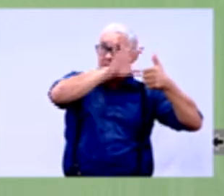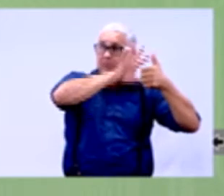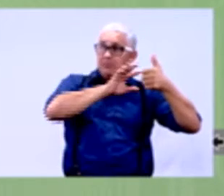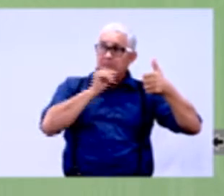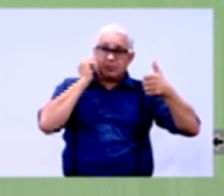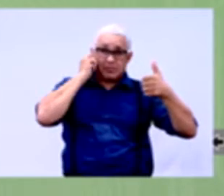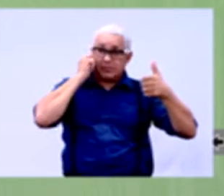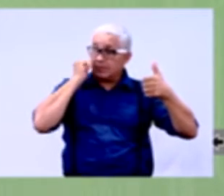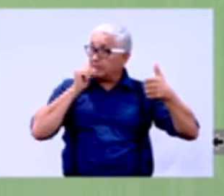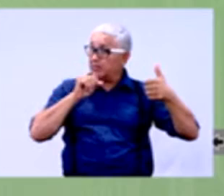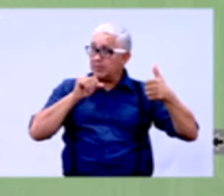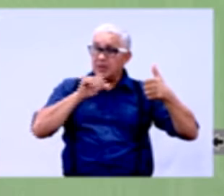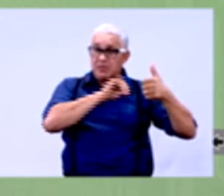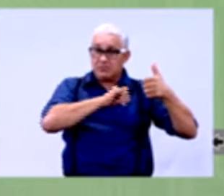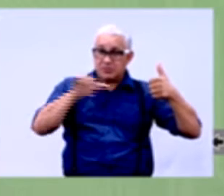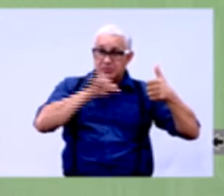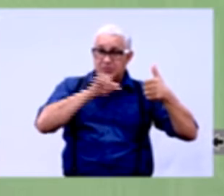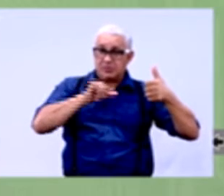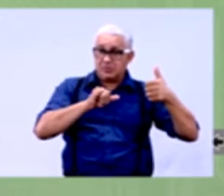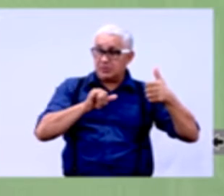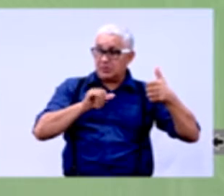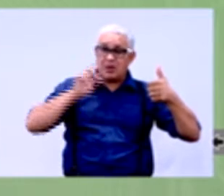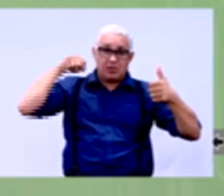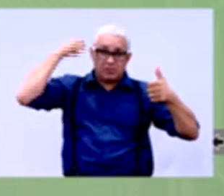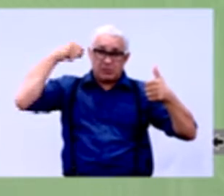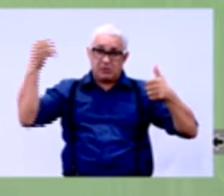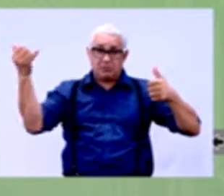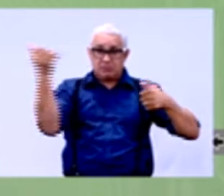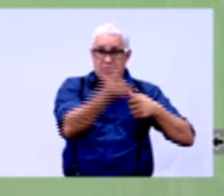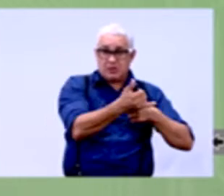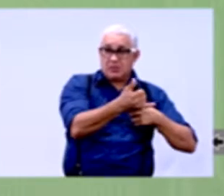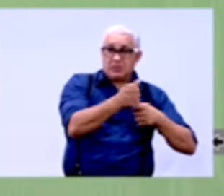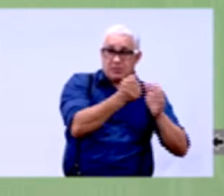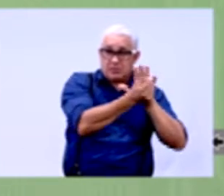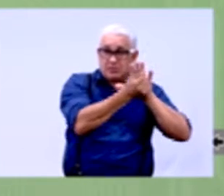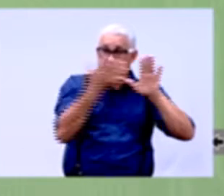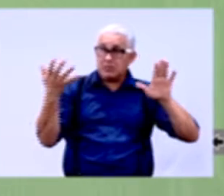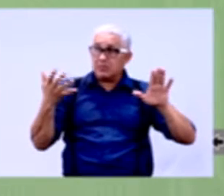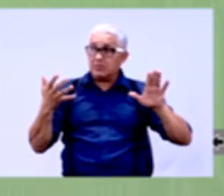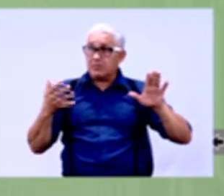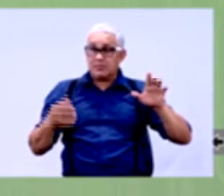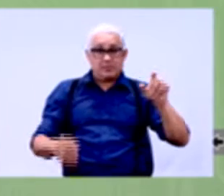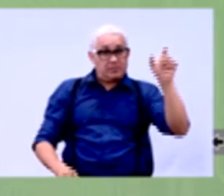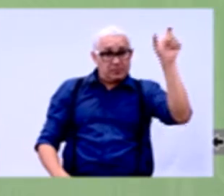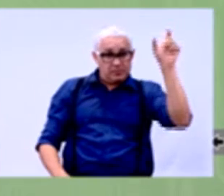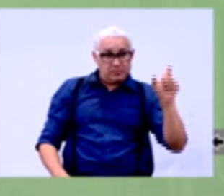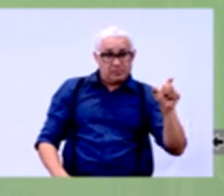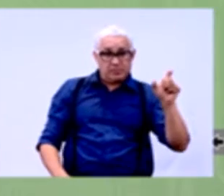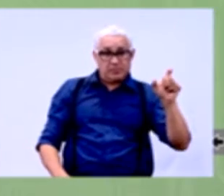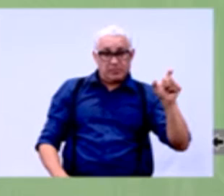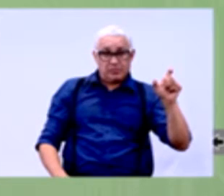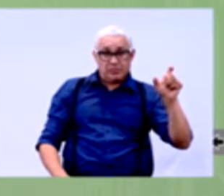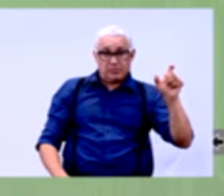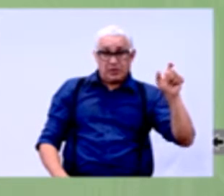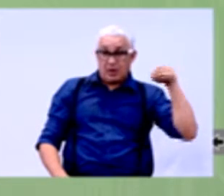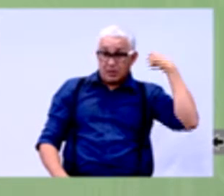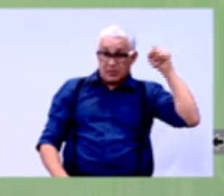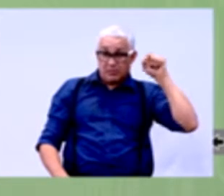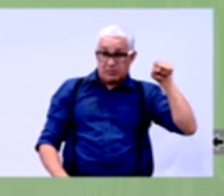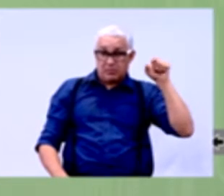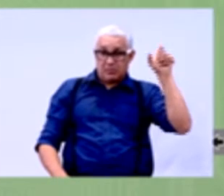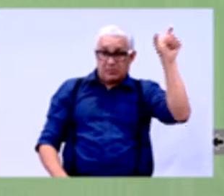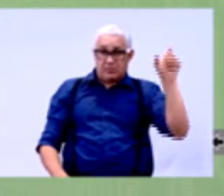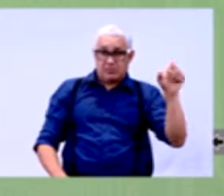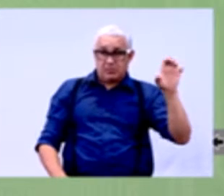informação flui de um dos atores para a aplicação. Então, aqui é quando o cliente, um ator, está